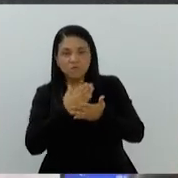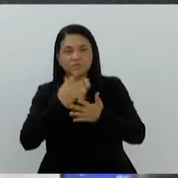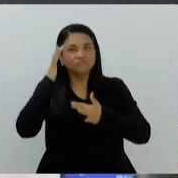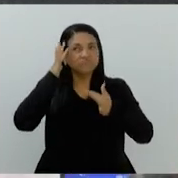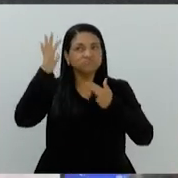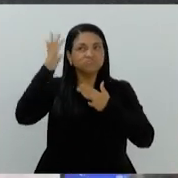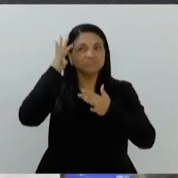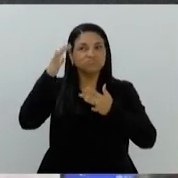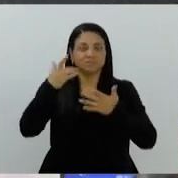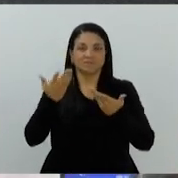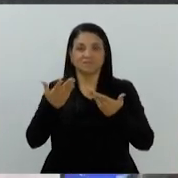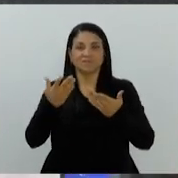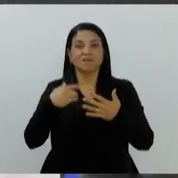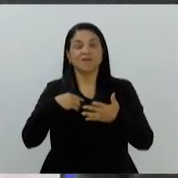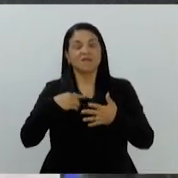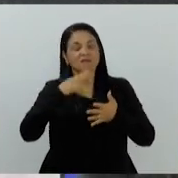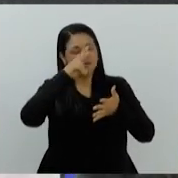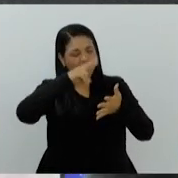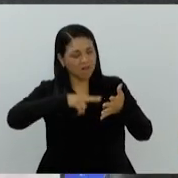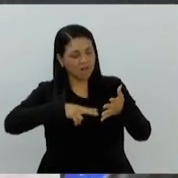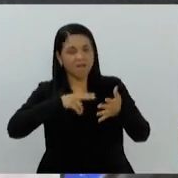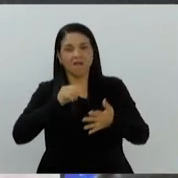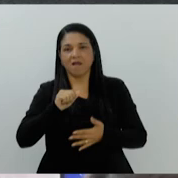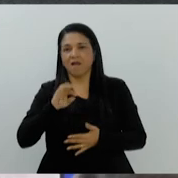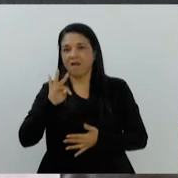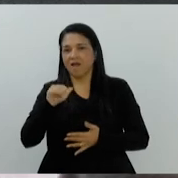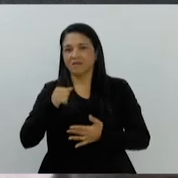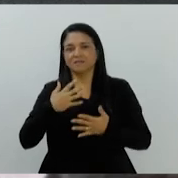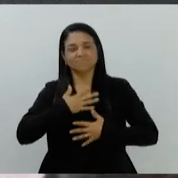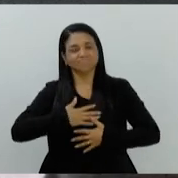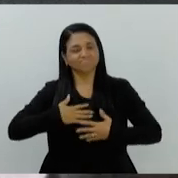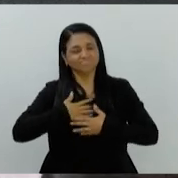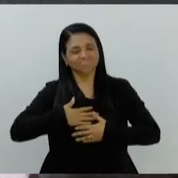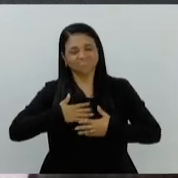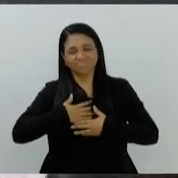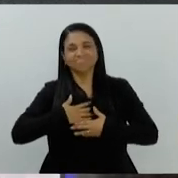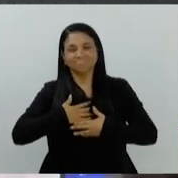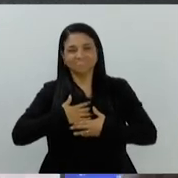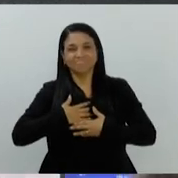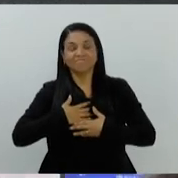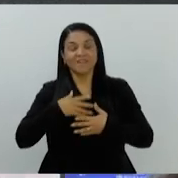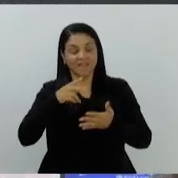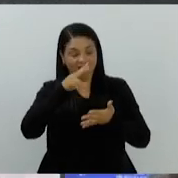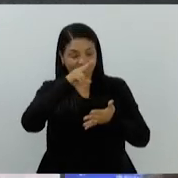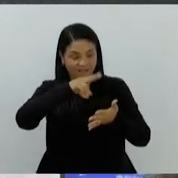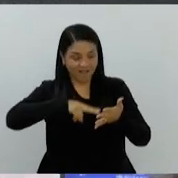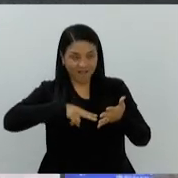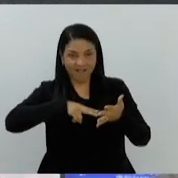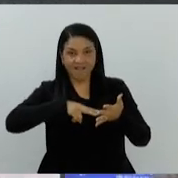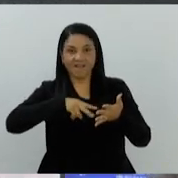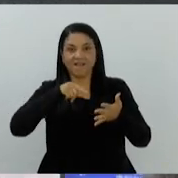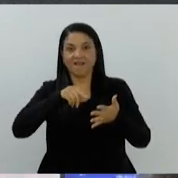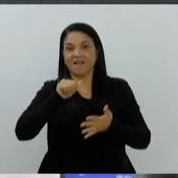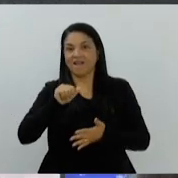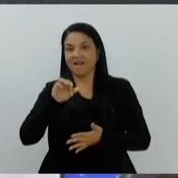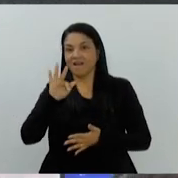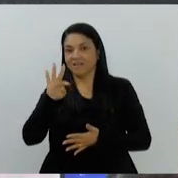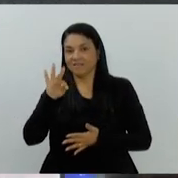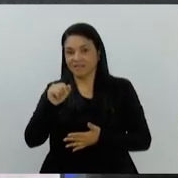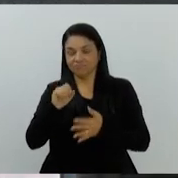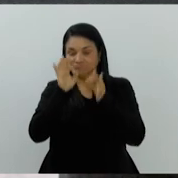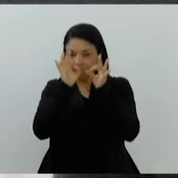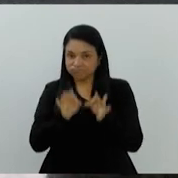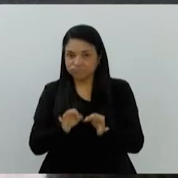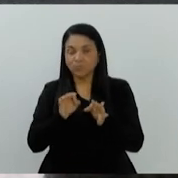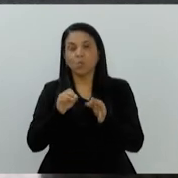Portanto, lerei a ata com a maior tranquilidade, o maior prazer, até porque essa ata reflete com total exatidão